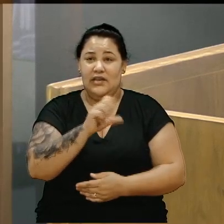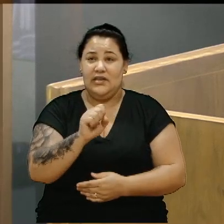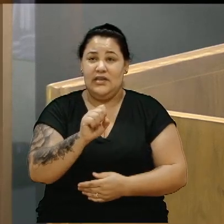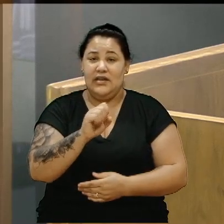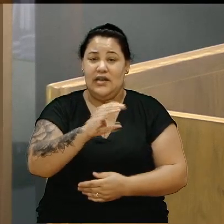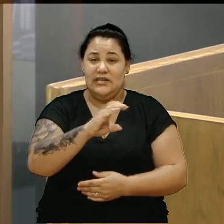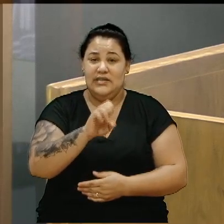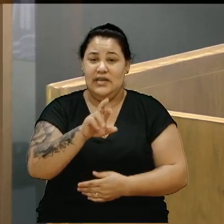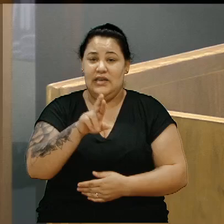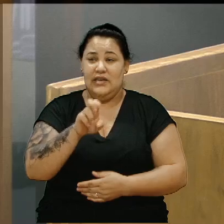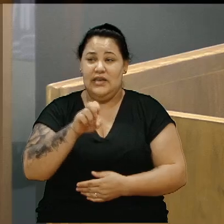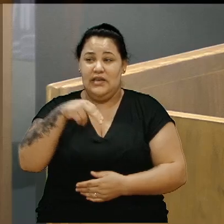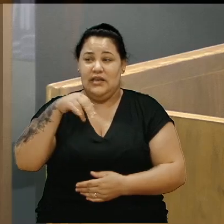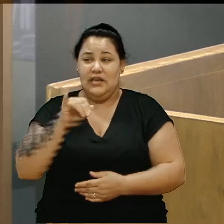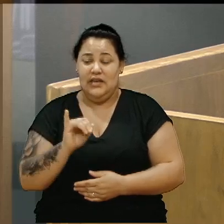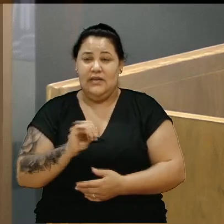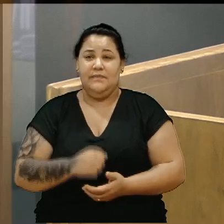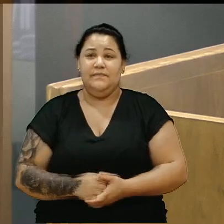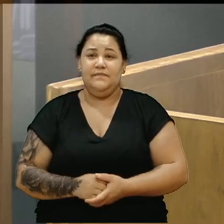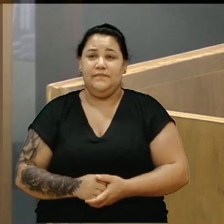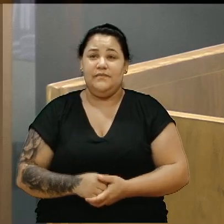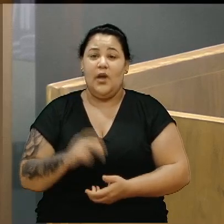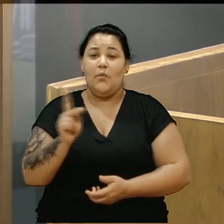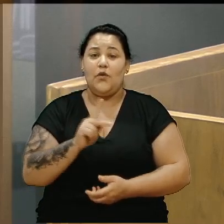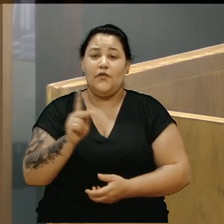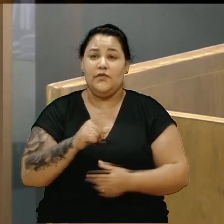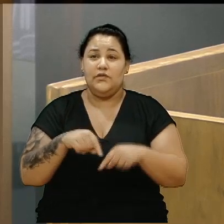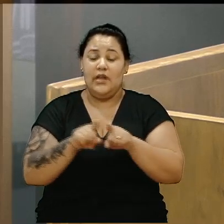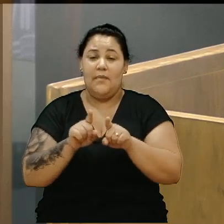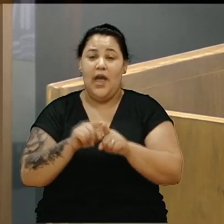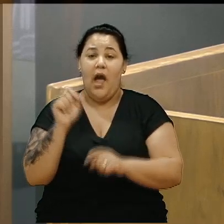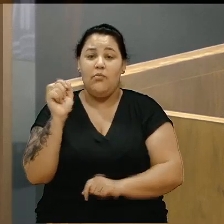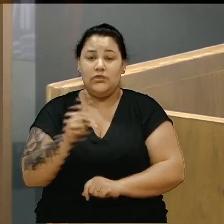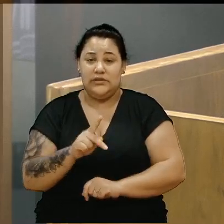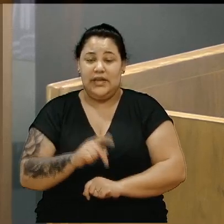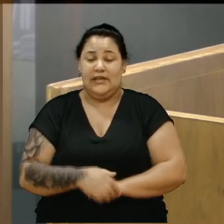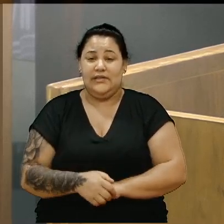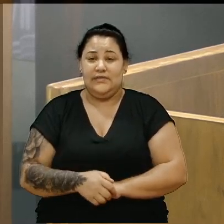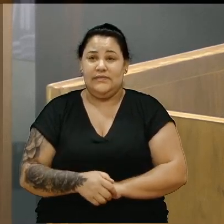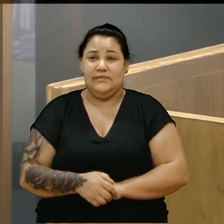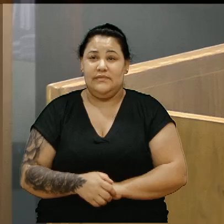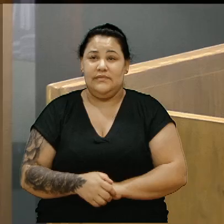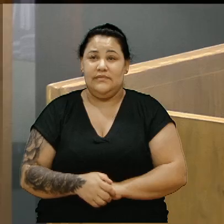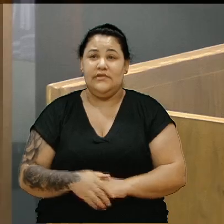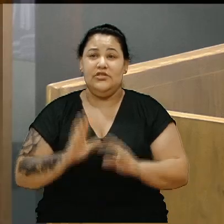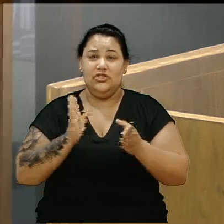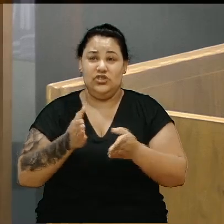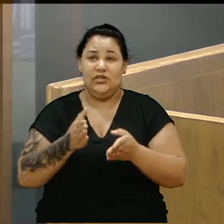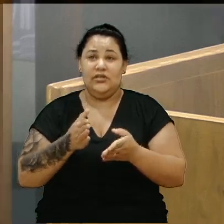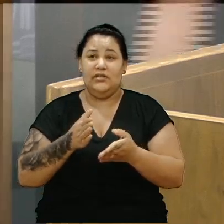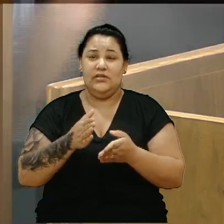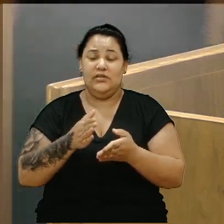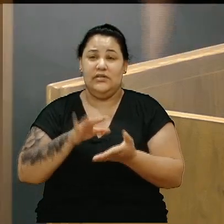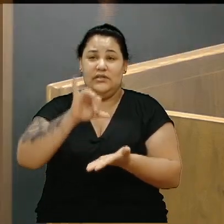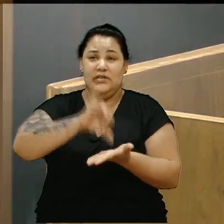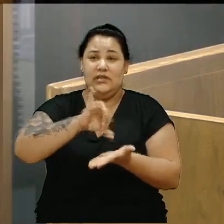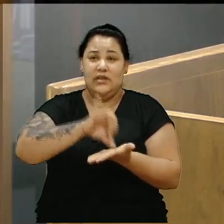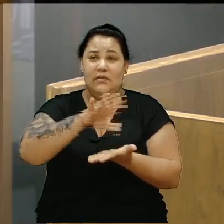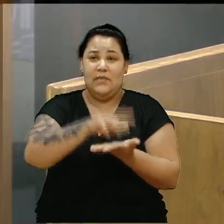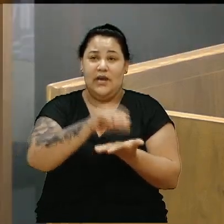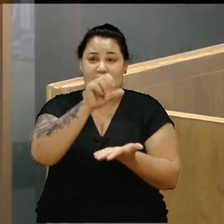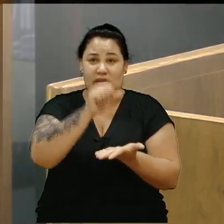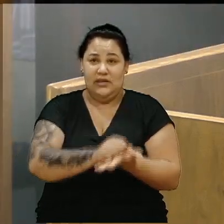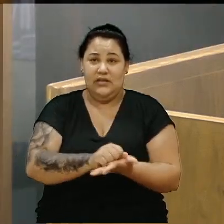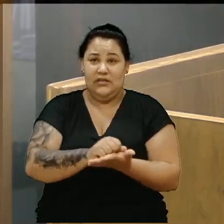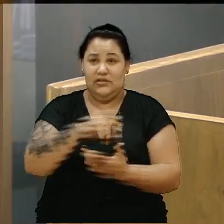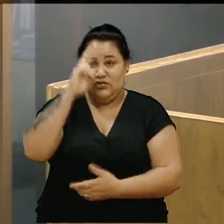é da Comissão de Educação, é professora, aposentada, já foi da Central de Matrículas, foi diretora, portanto, pode nos